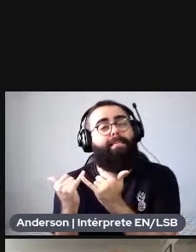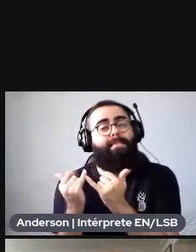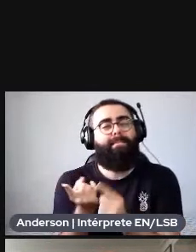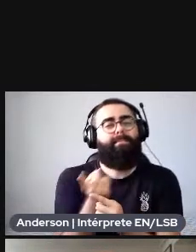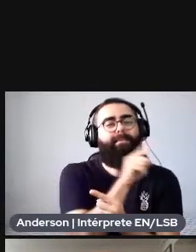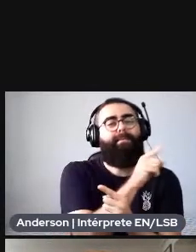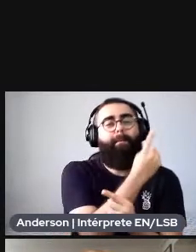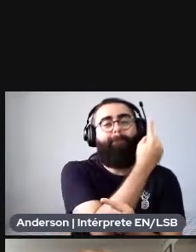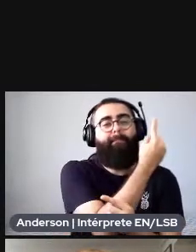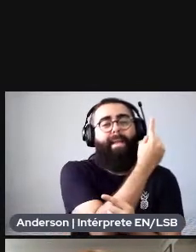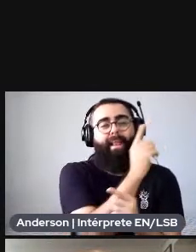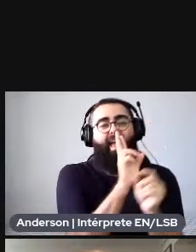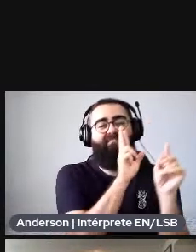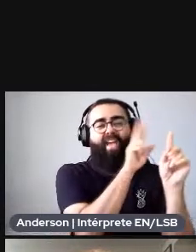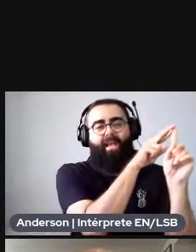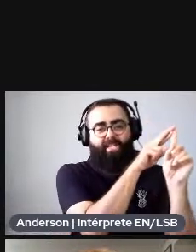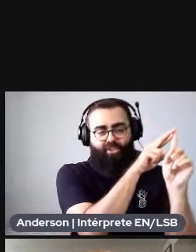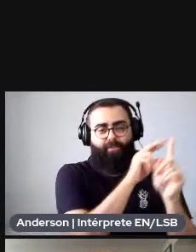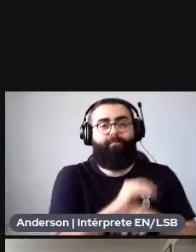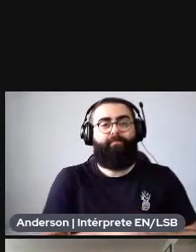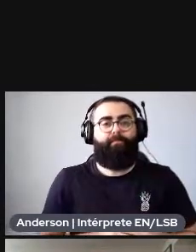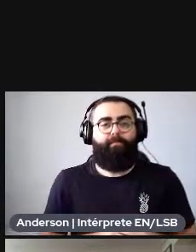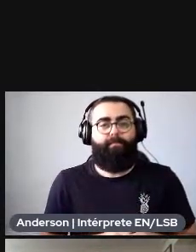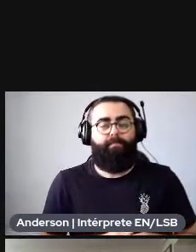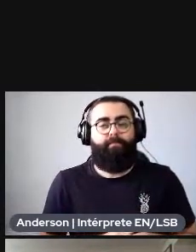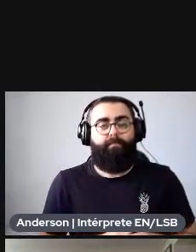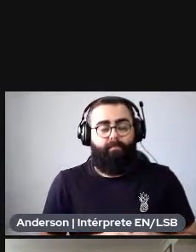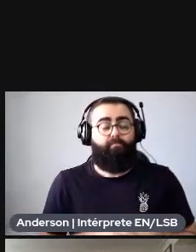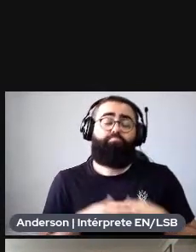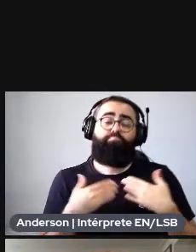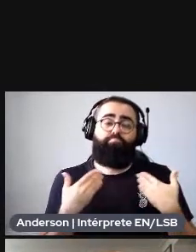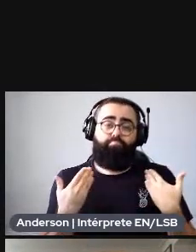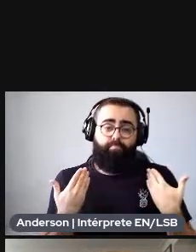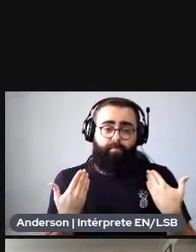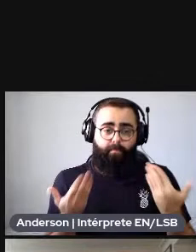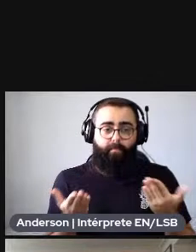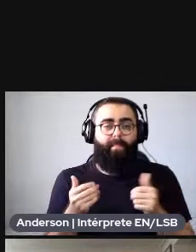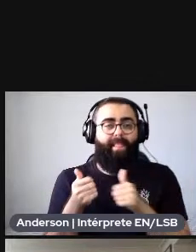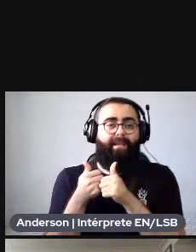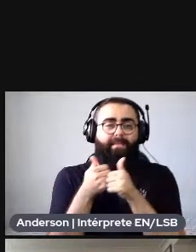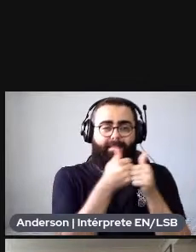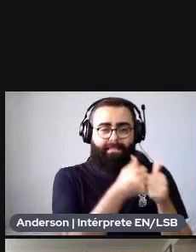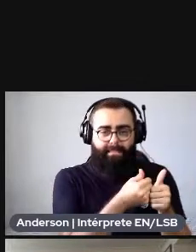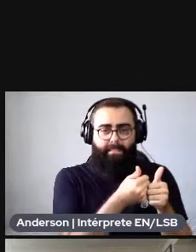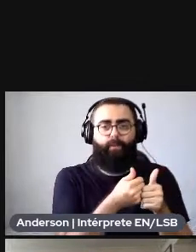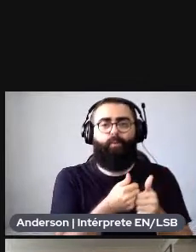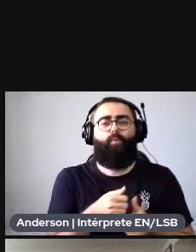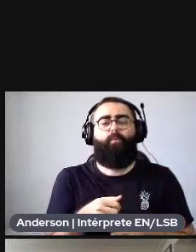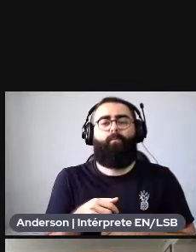compreensão do texto. Ora bem, de acordo com